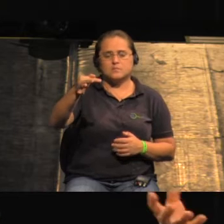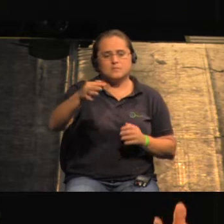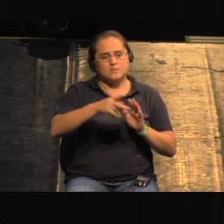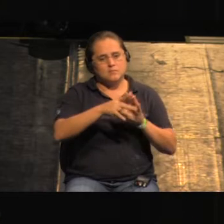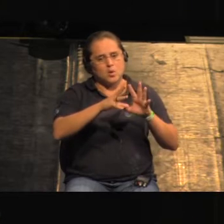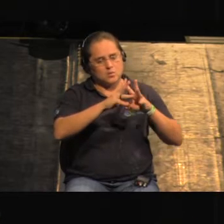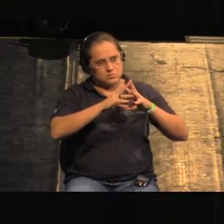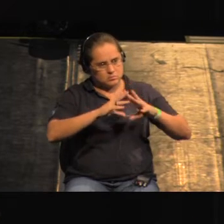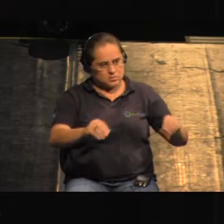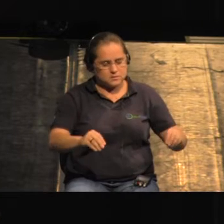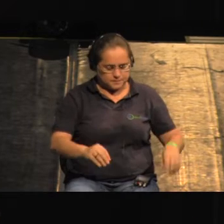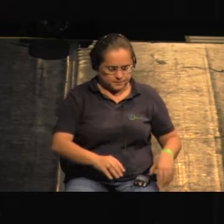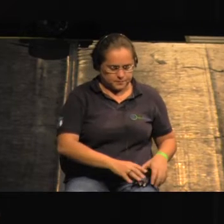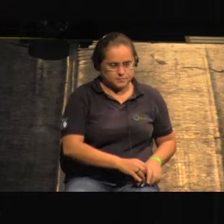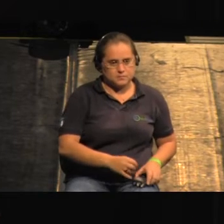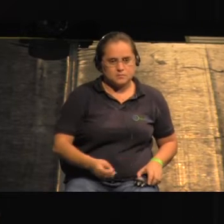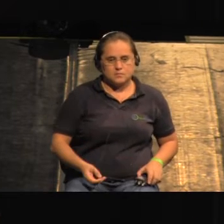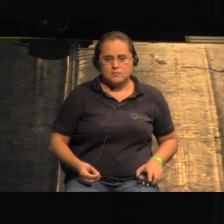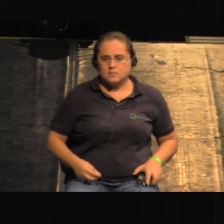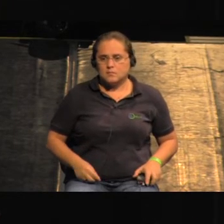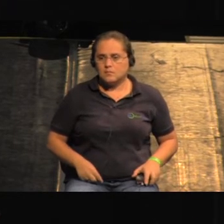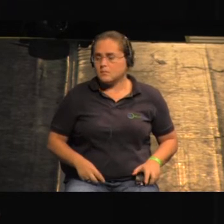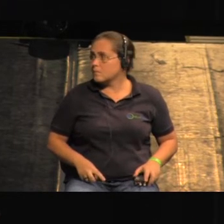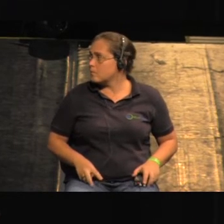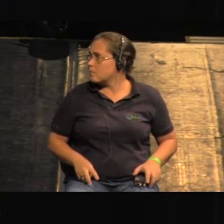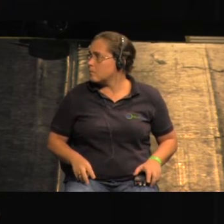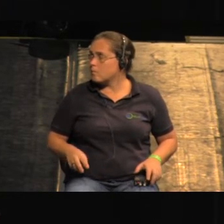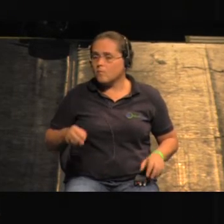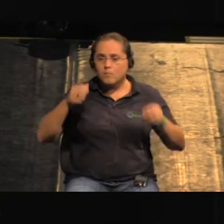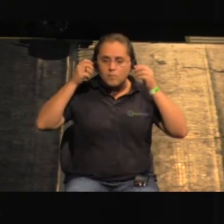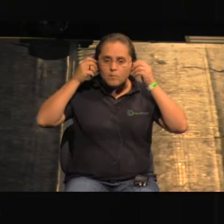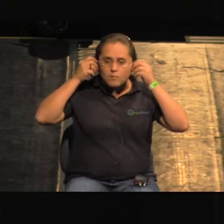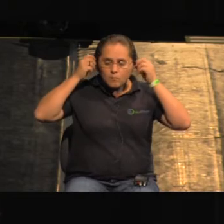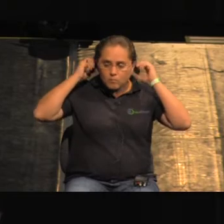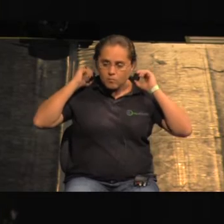futuro para resolver essas questões.